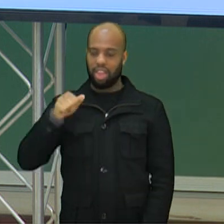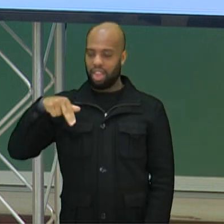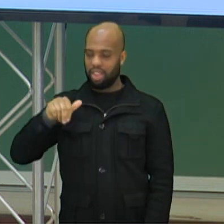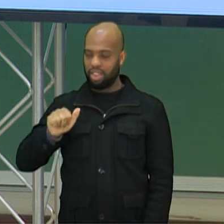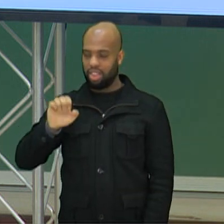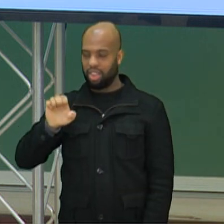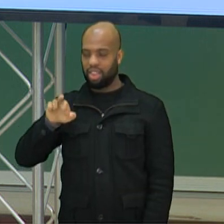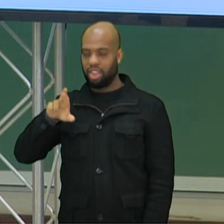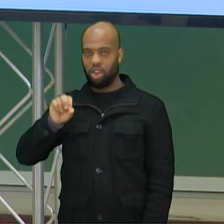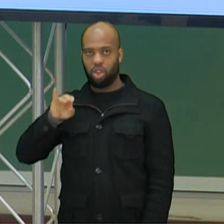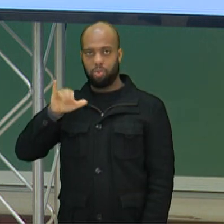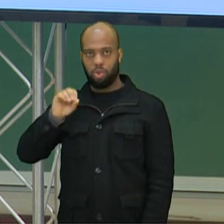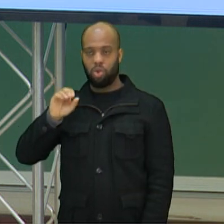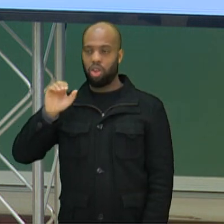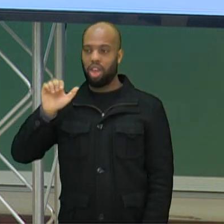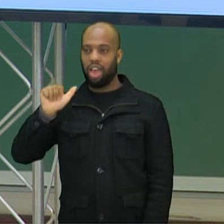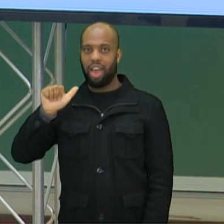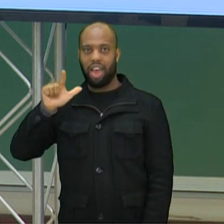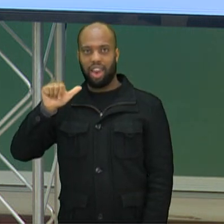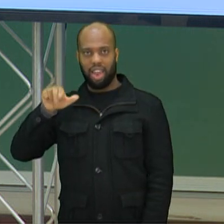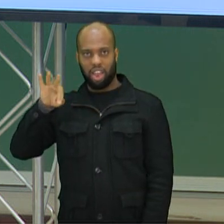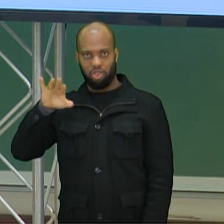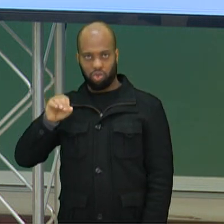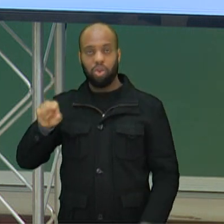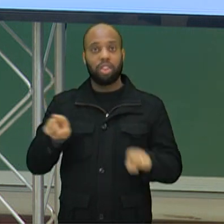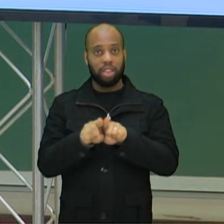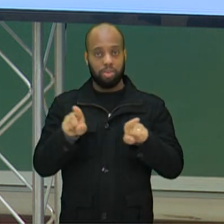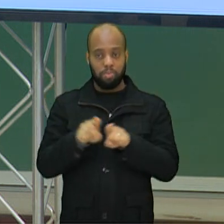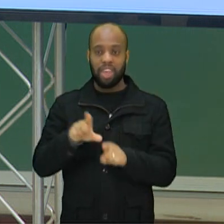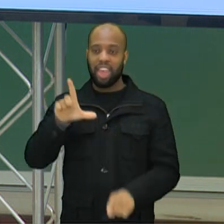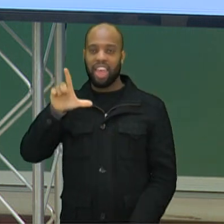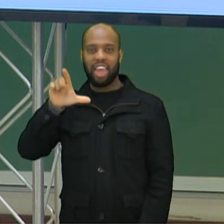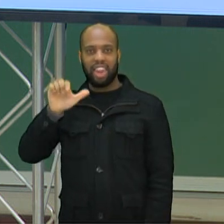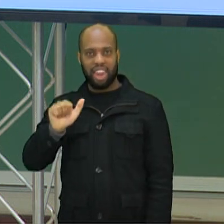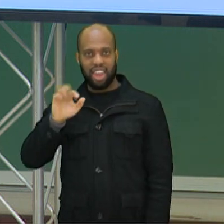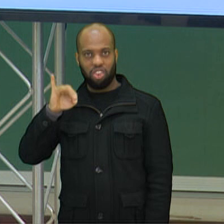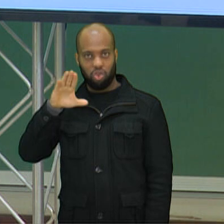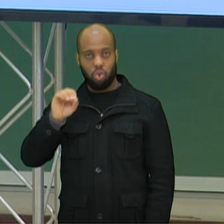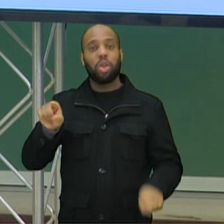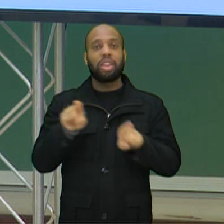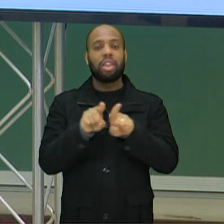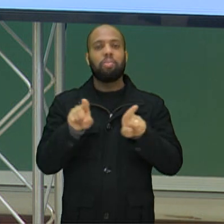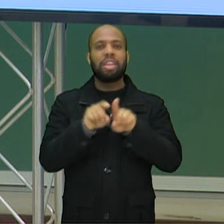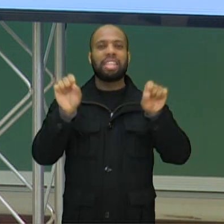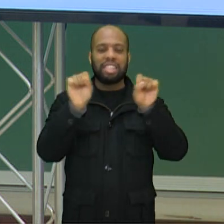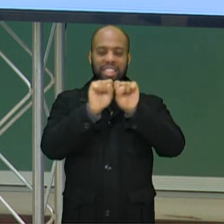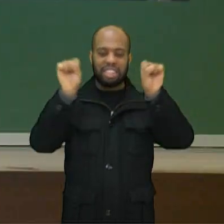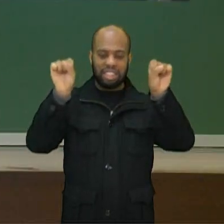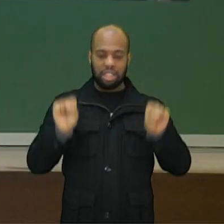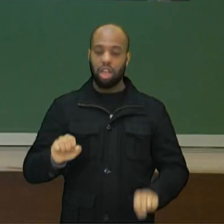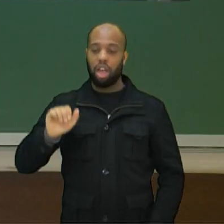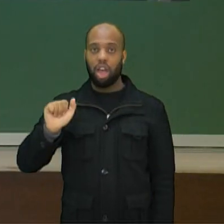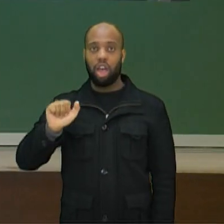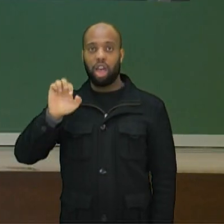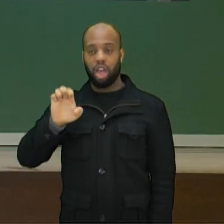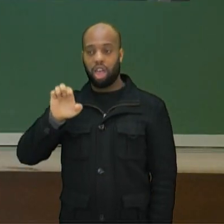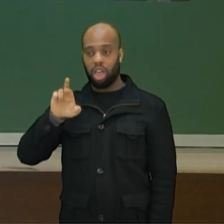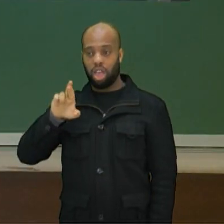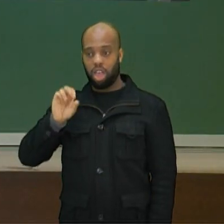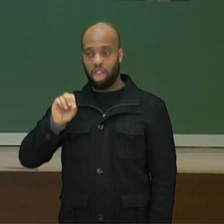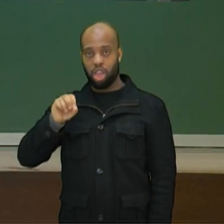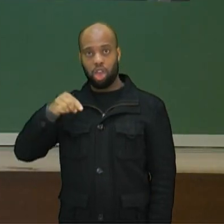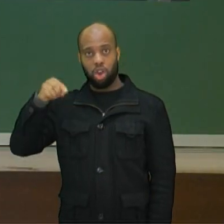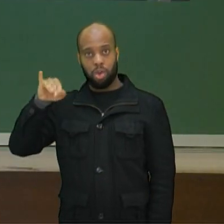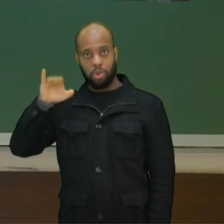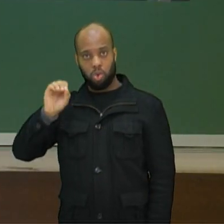alático, sistema metabólico anaeróbio lático e também o sistema aeróbio. E vale lembrar que o